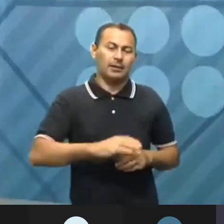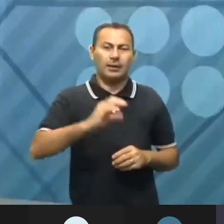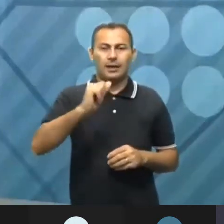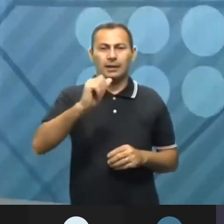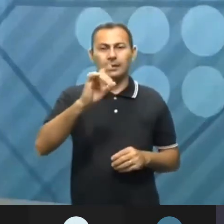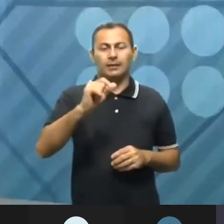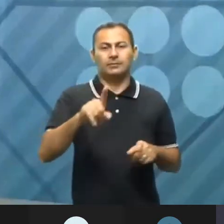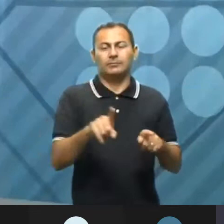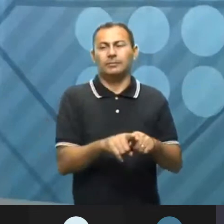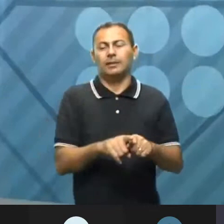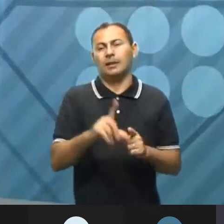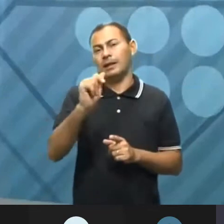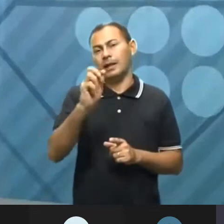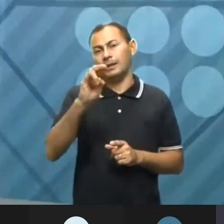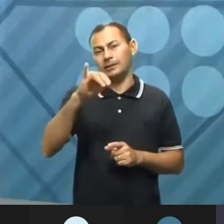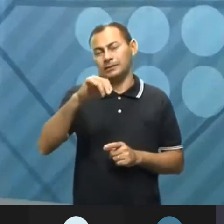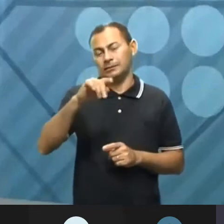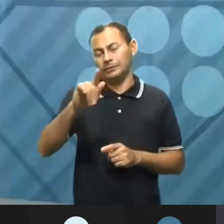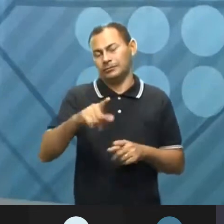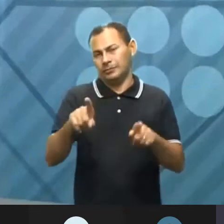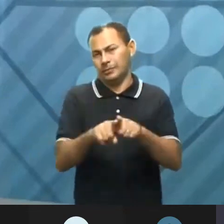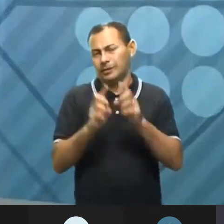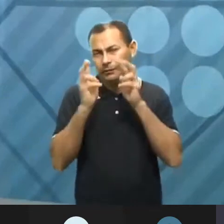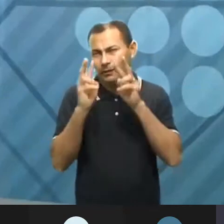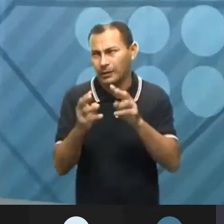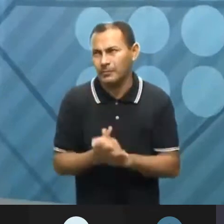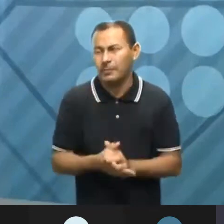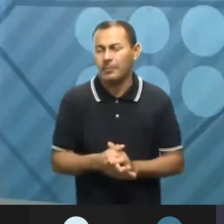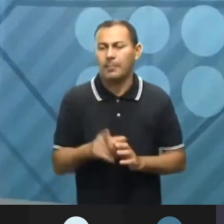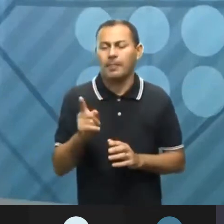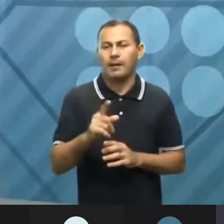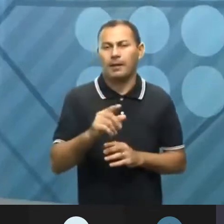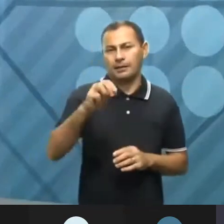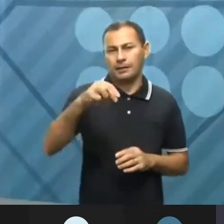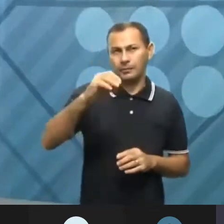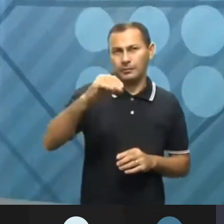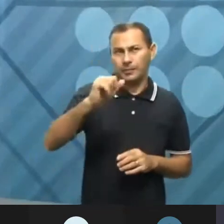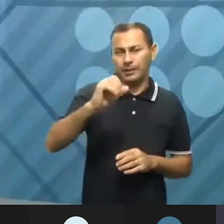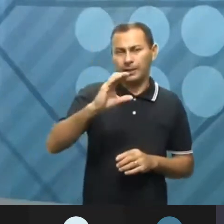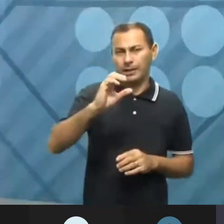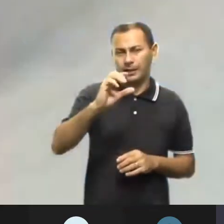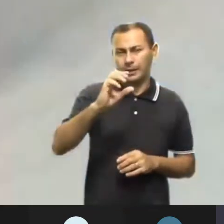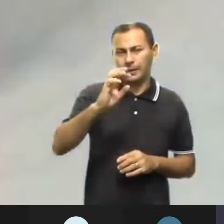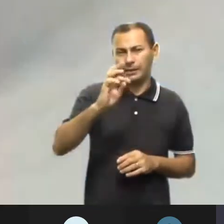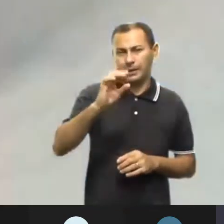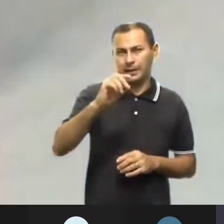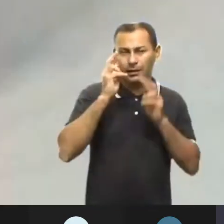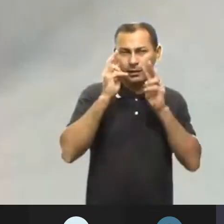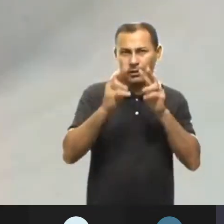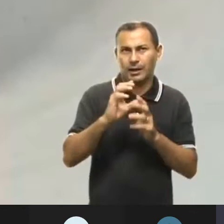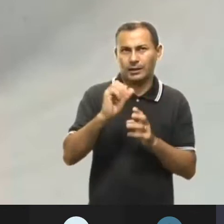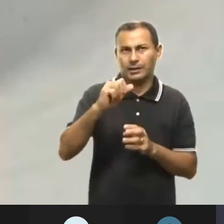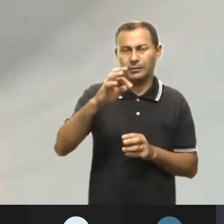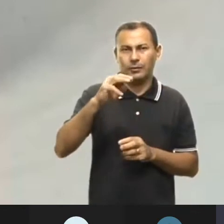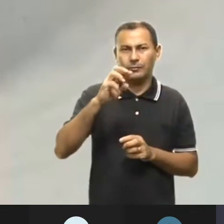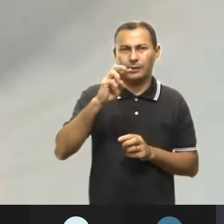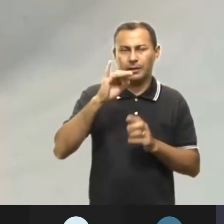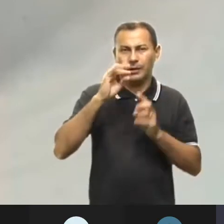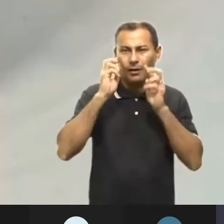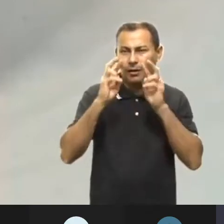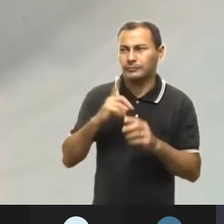as cartilagens ali da laringe e também vamos observar ali a anatomia da traqueia. Vamos então lá para a nossa peça anatômica